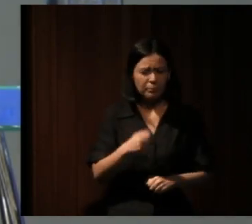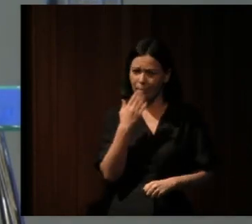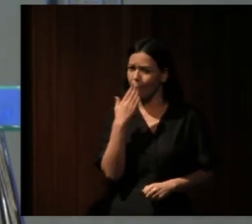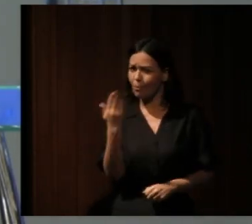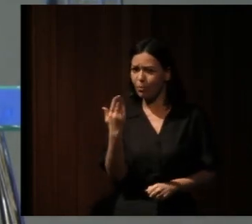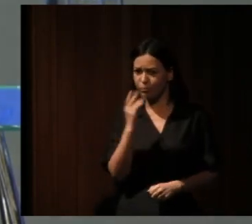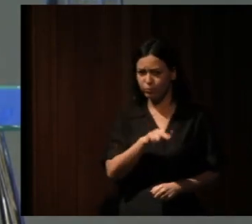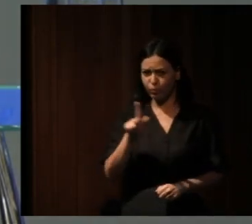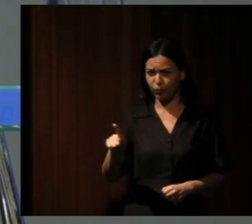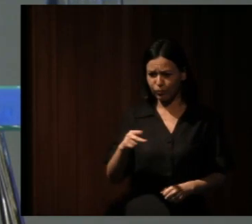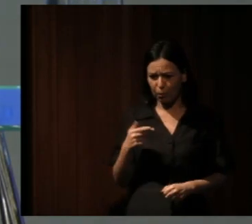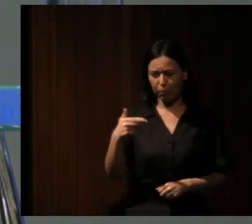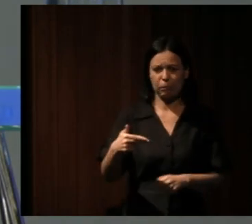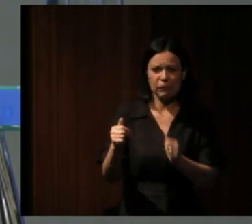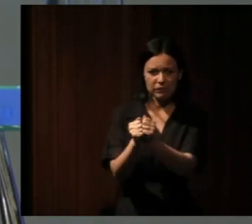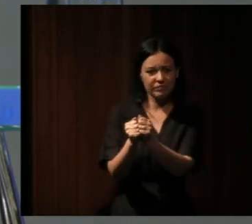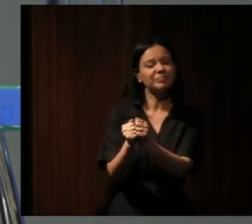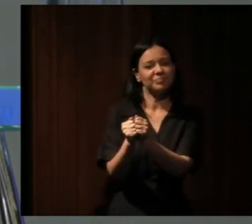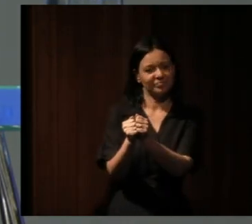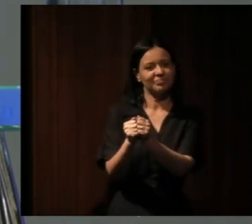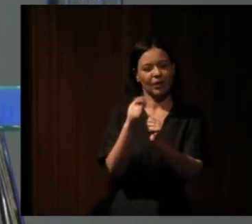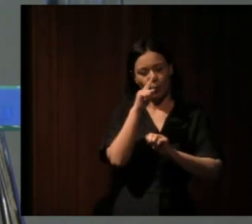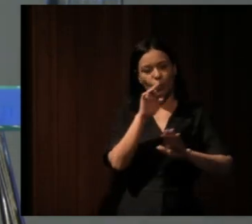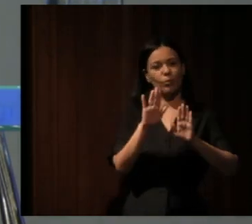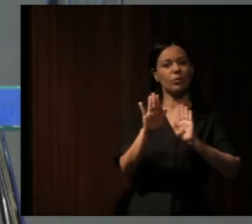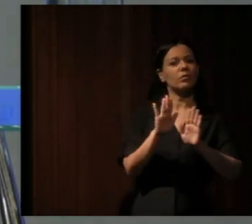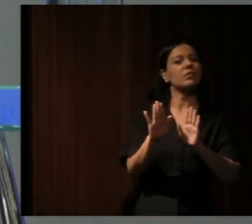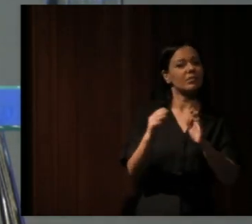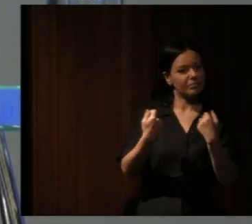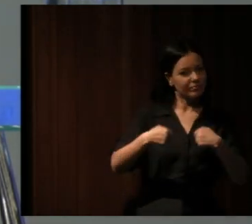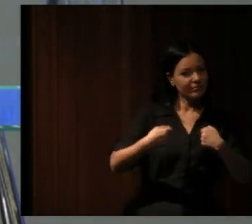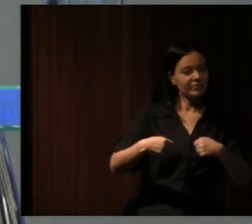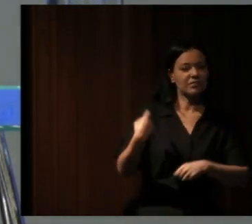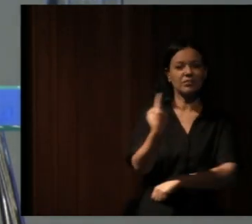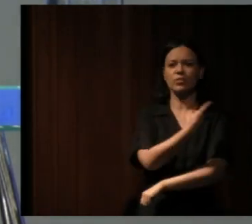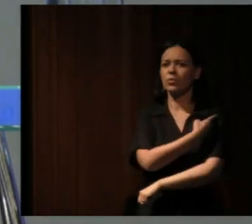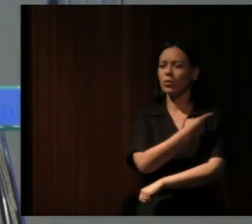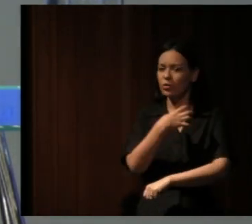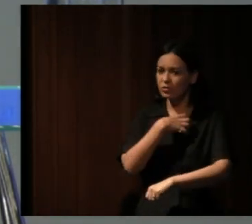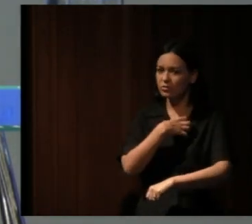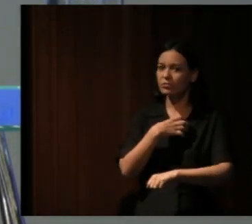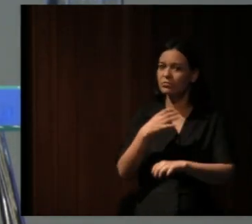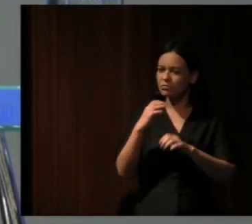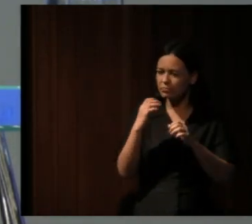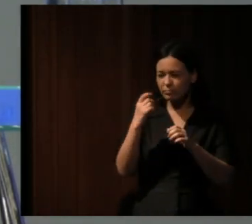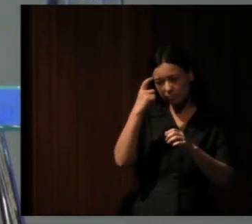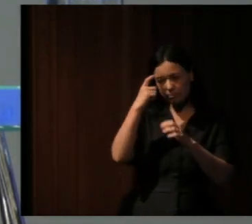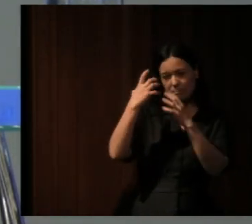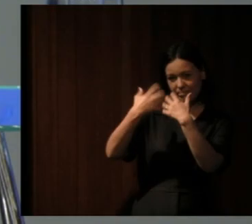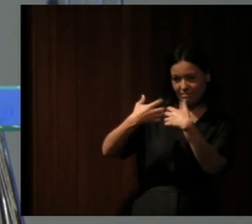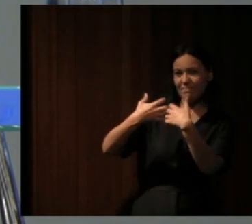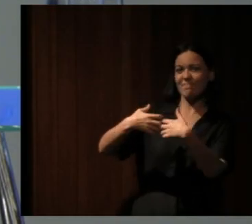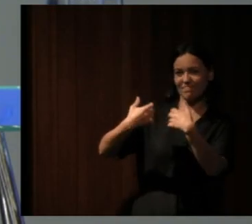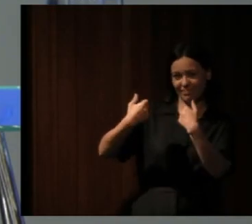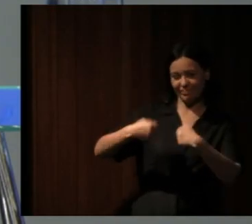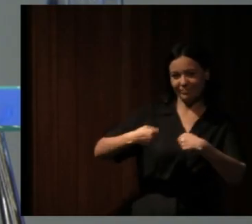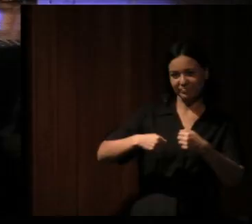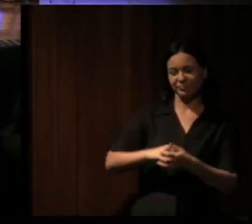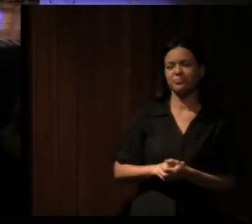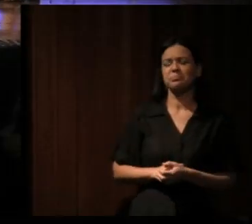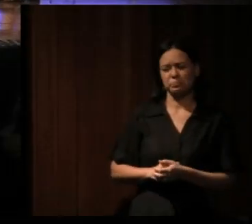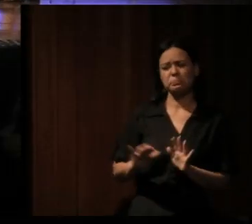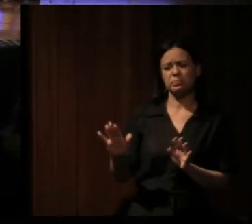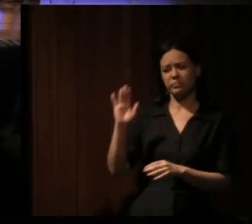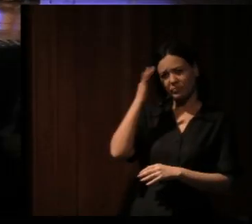qu e tem que tomar cuidado para também não dar Eco eh a isso sem fazer essa reflexão crítica né é